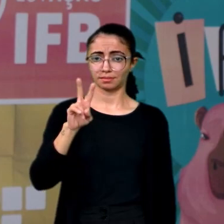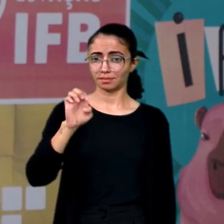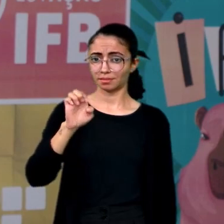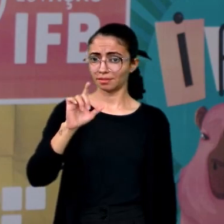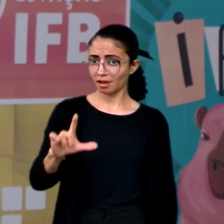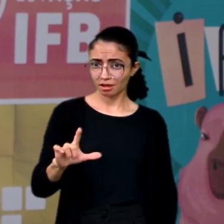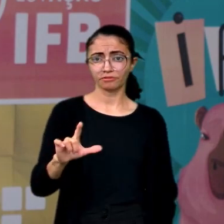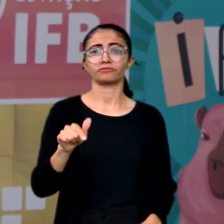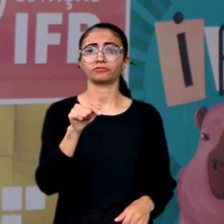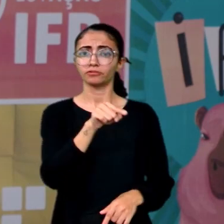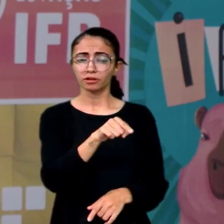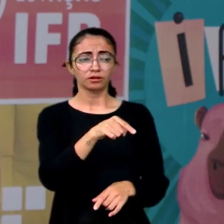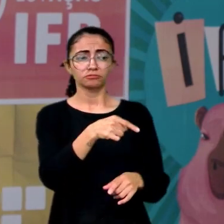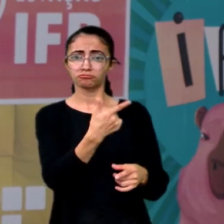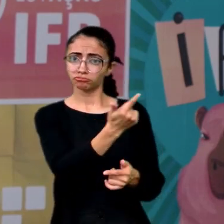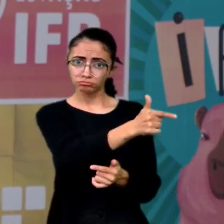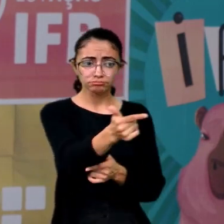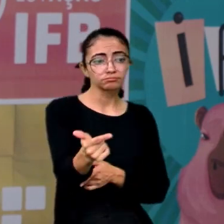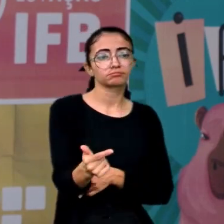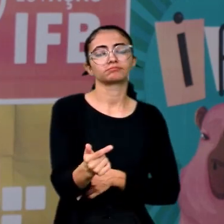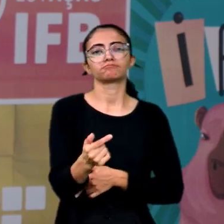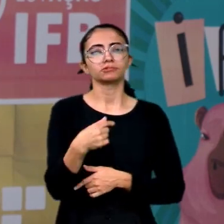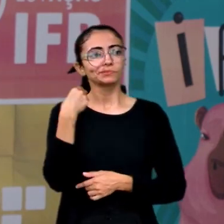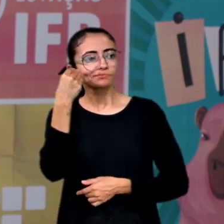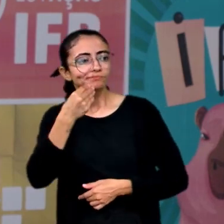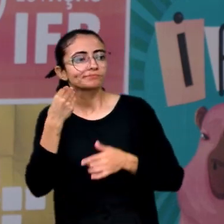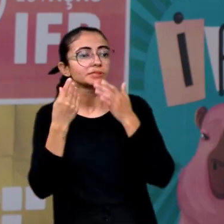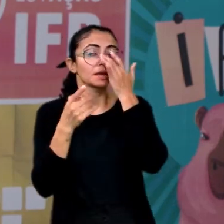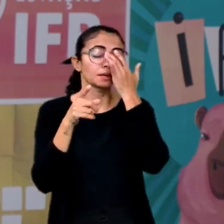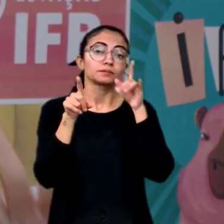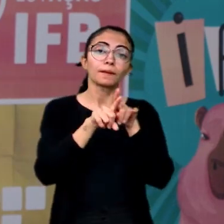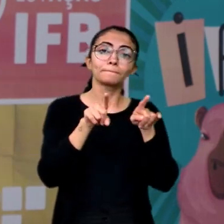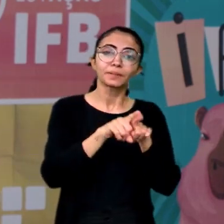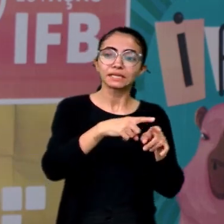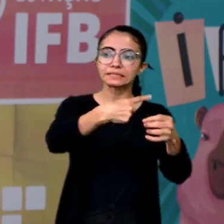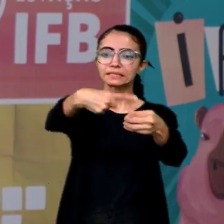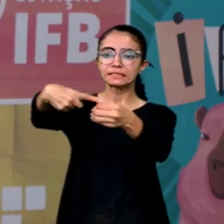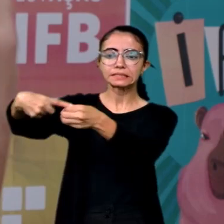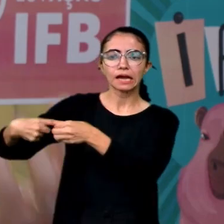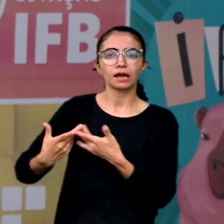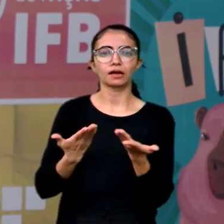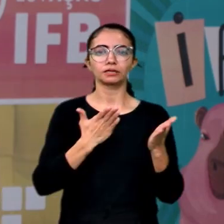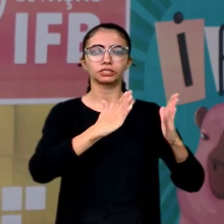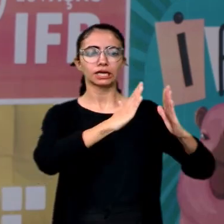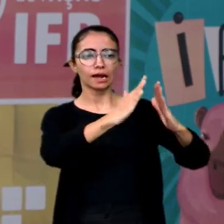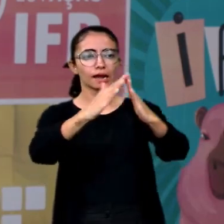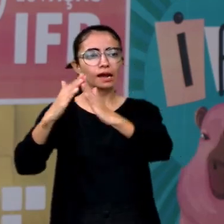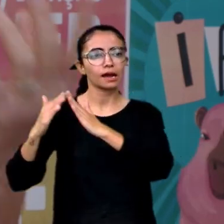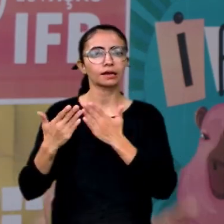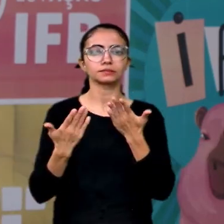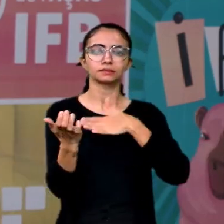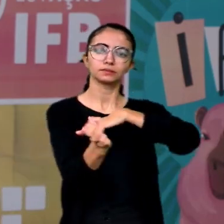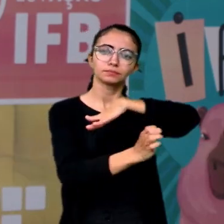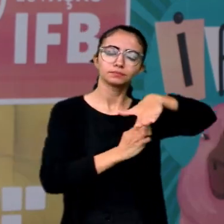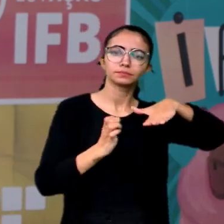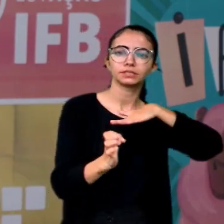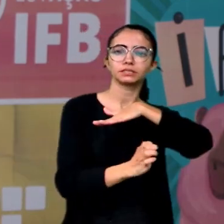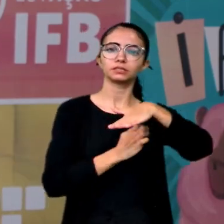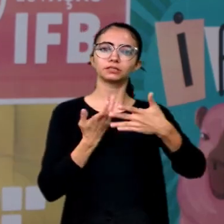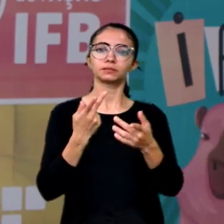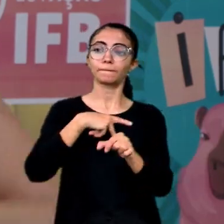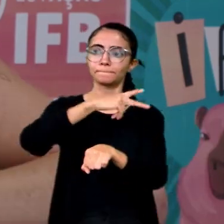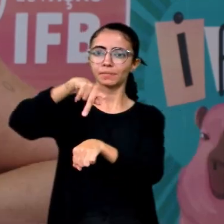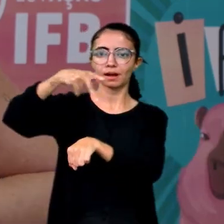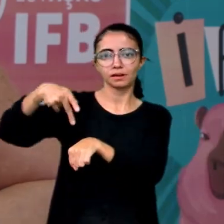e de se inspirar com exemplos de cidades, de casas, de supermercados, de empresas, de países que